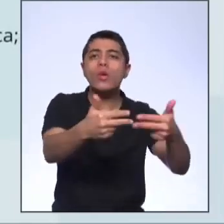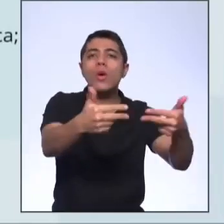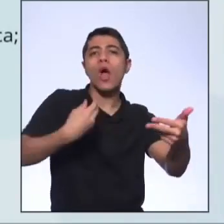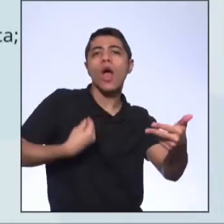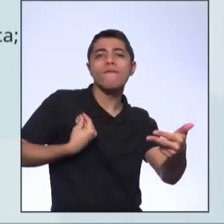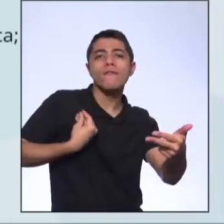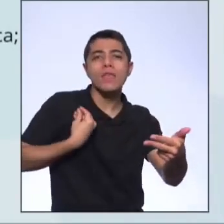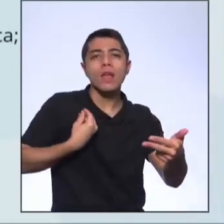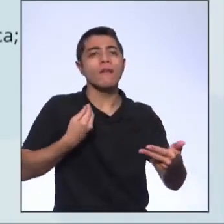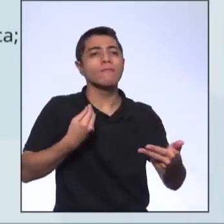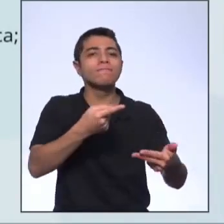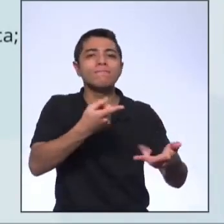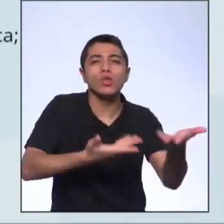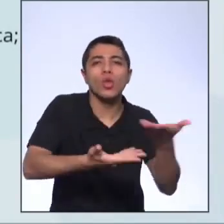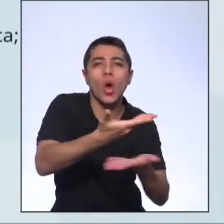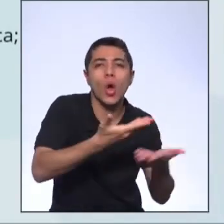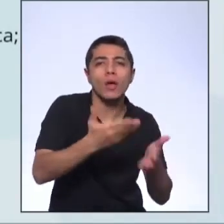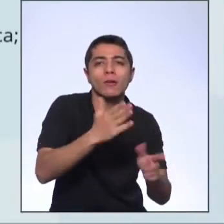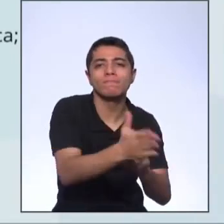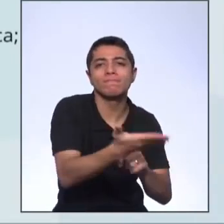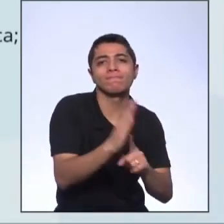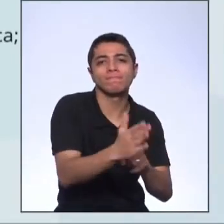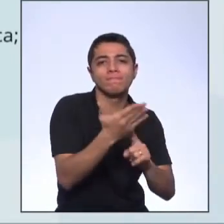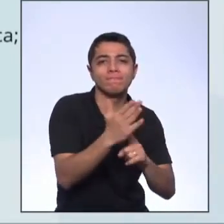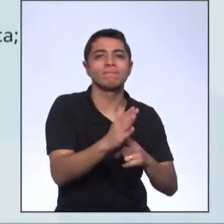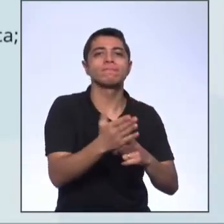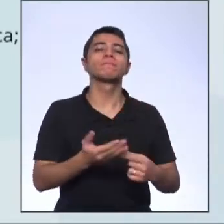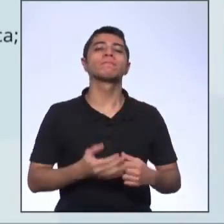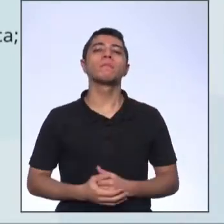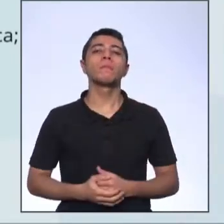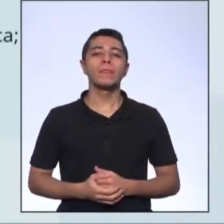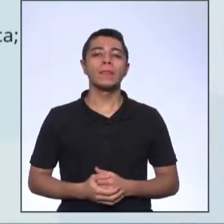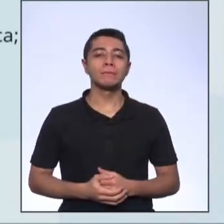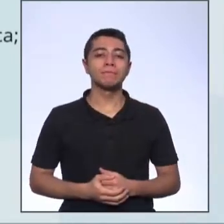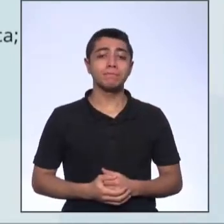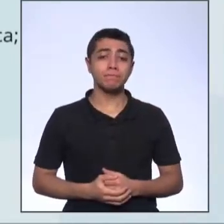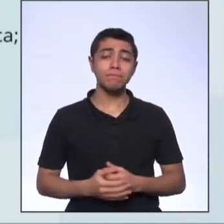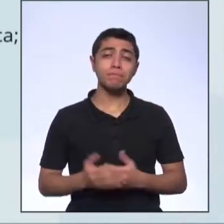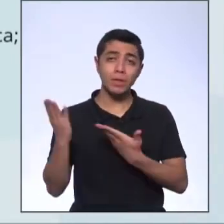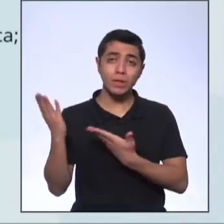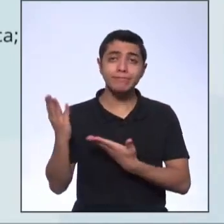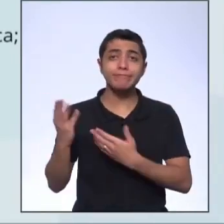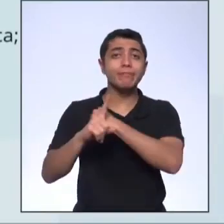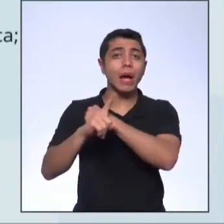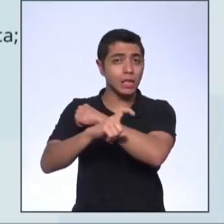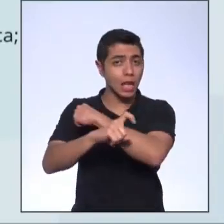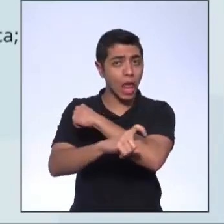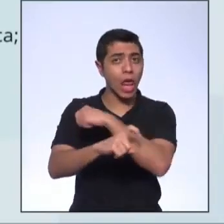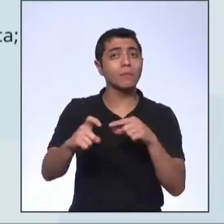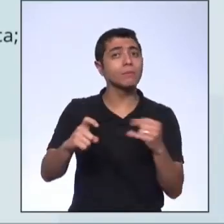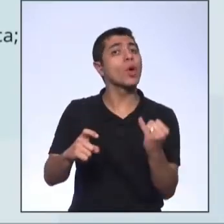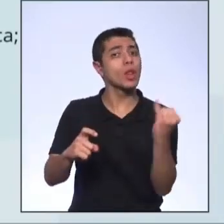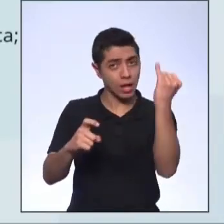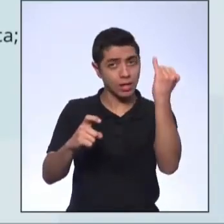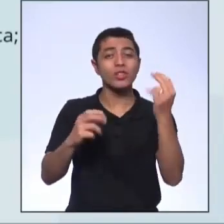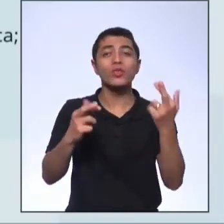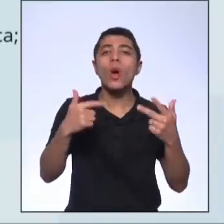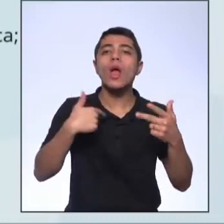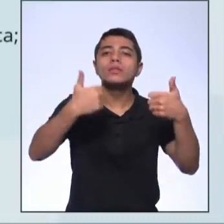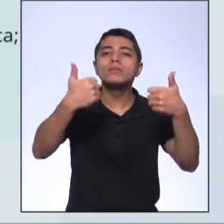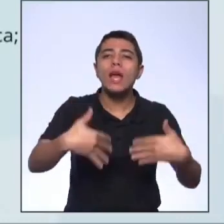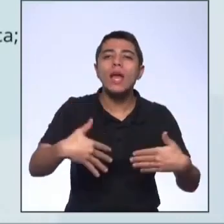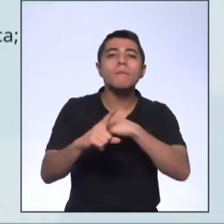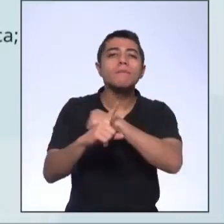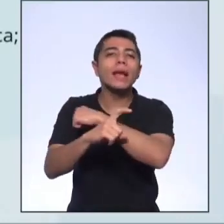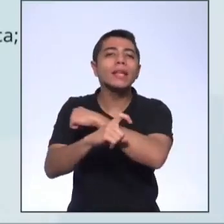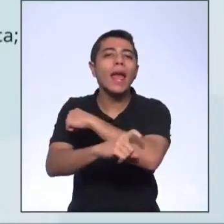em bactérias, existe a importância ecológica, né? Então, como eu falei, as cianobactérias produzindo oxigênio,